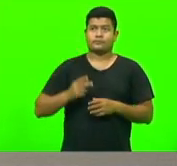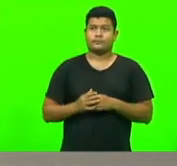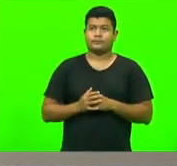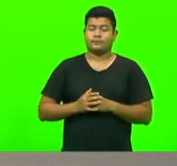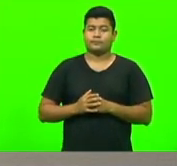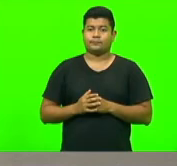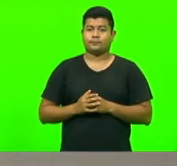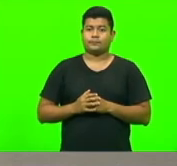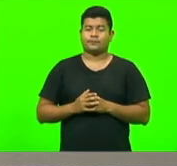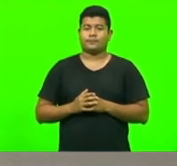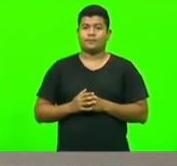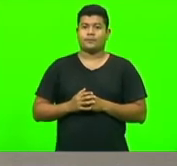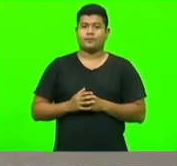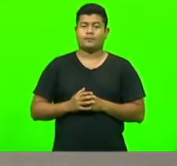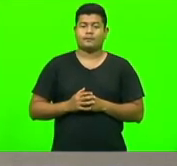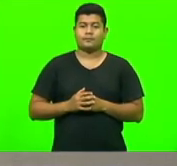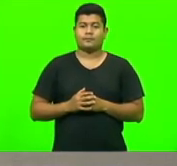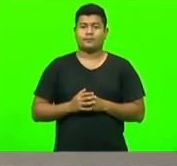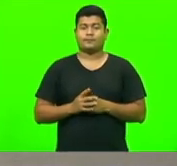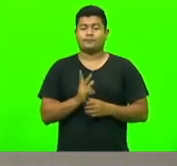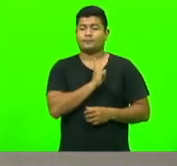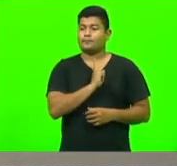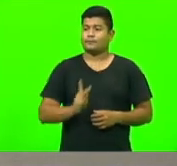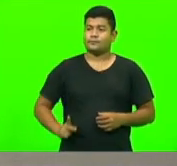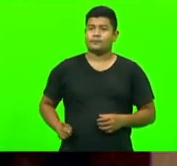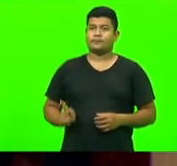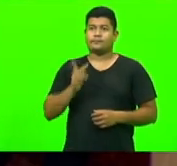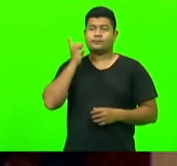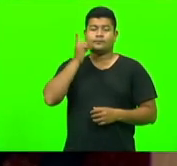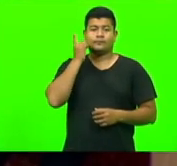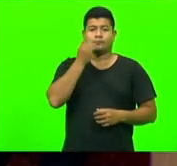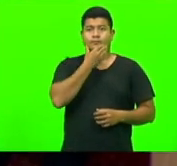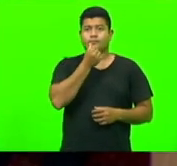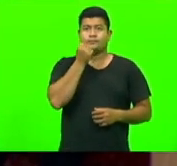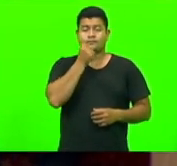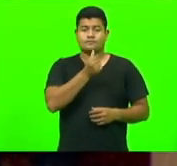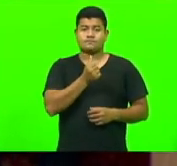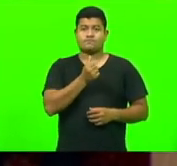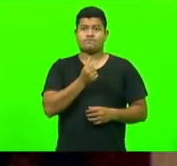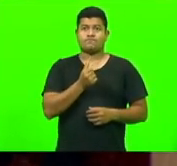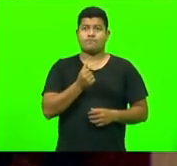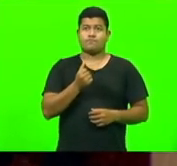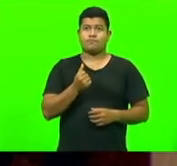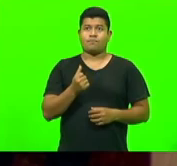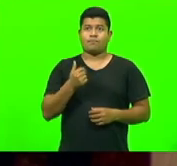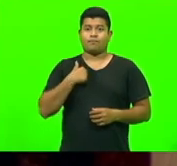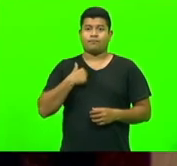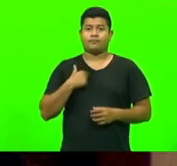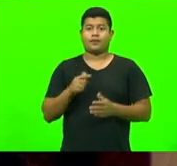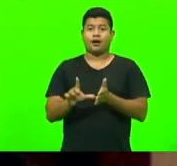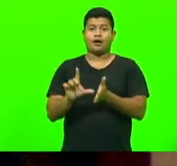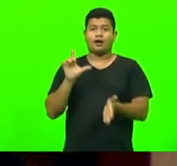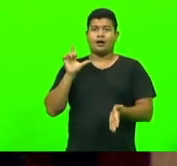Senhor presidente, senhores colegas, deixa eu fazer aqui as minhas